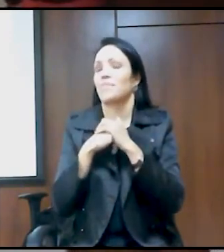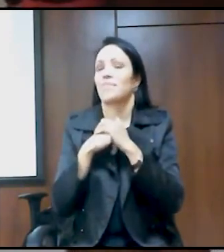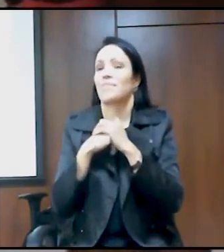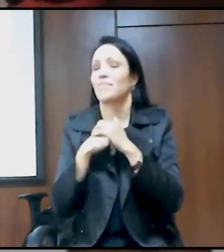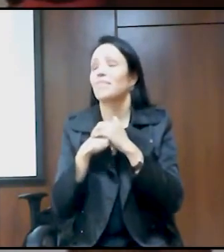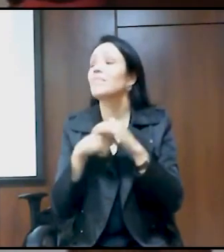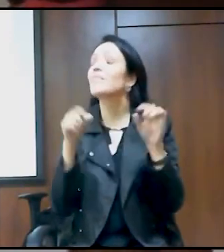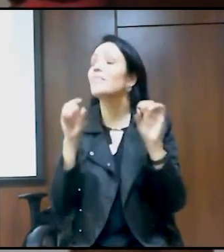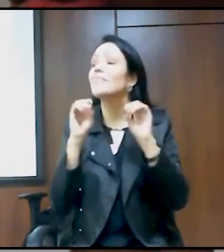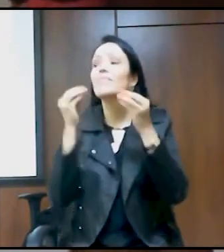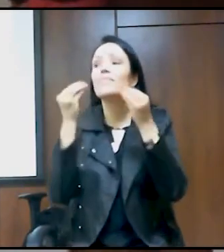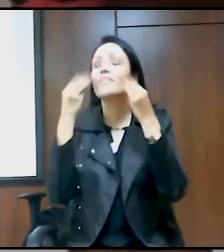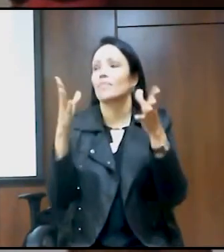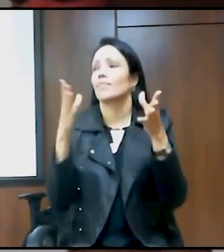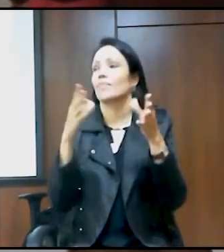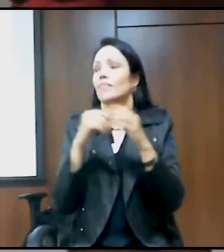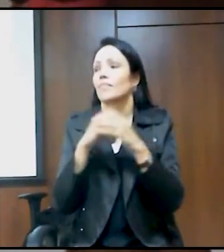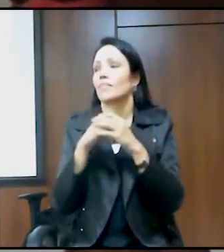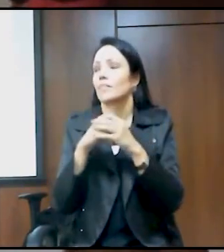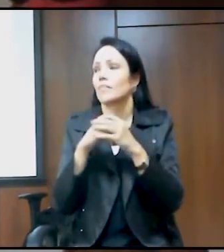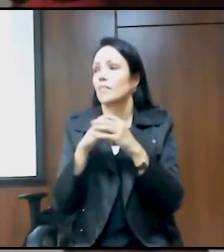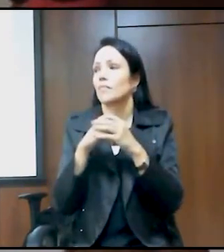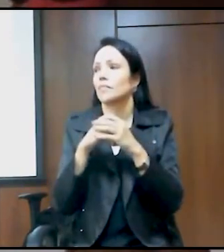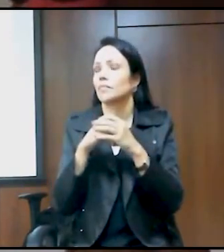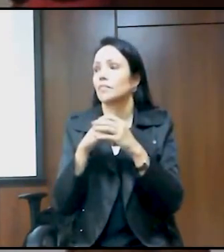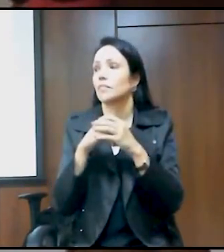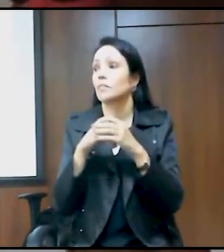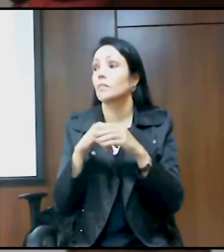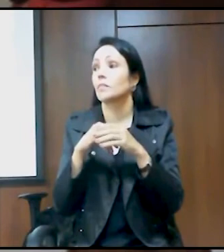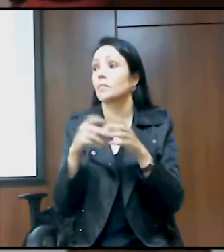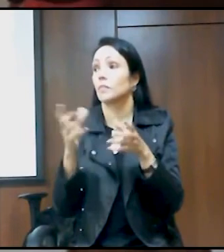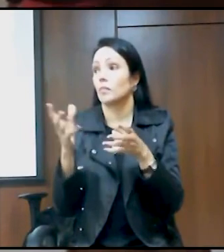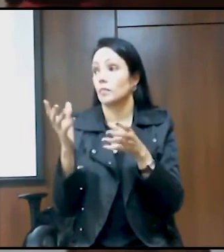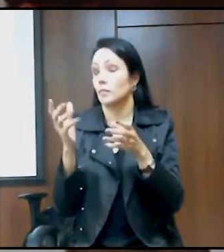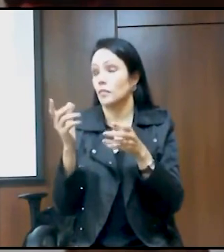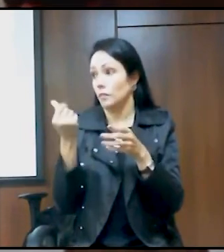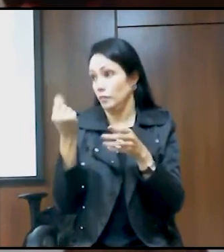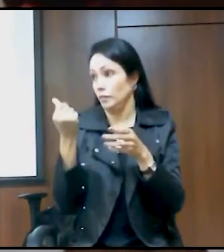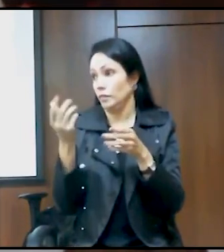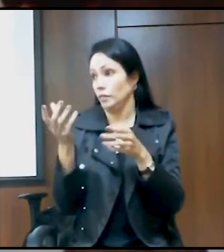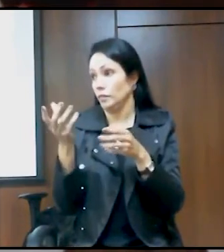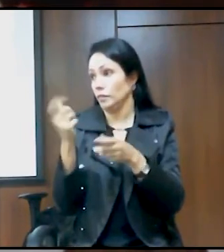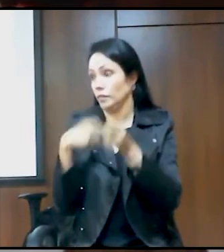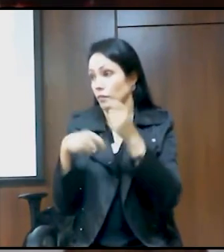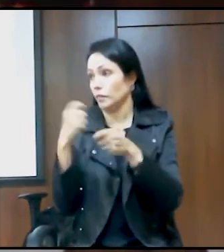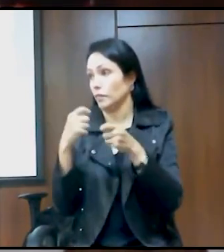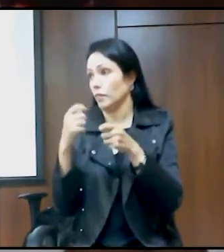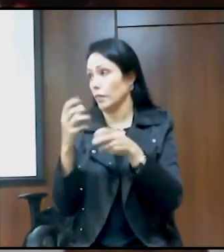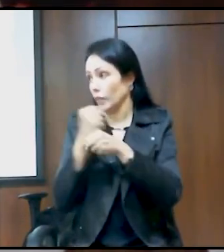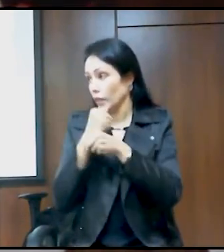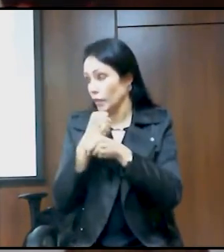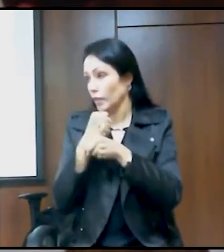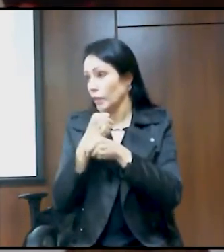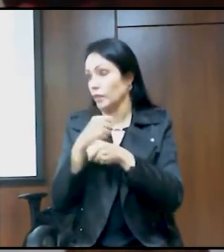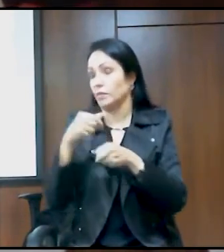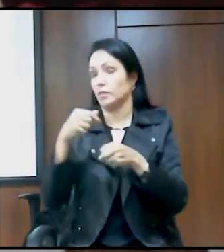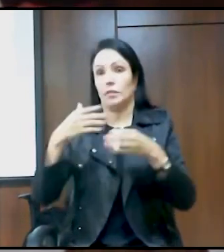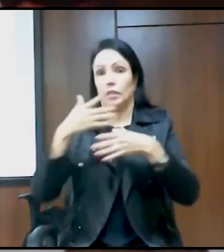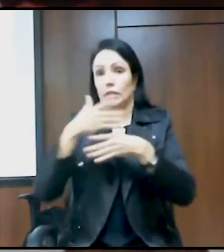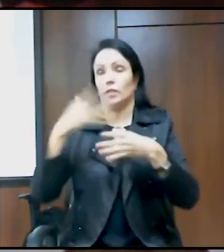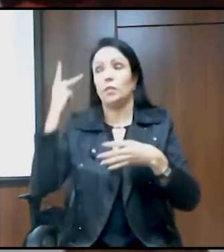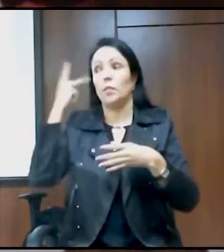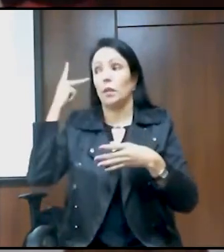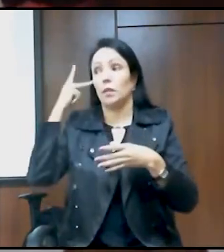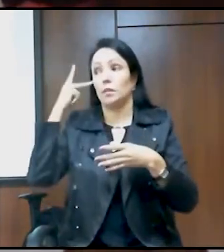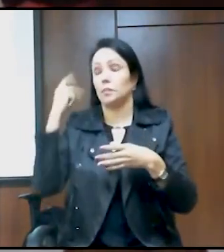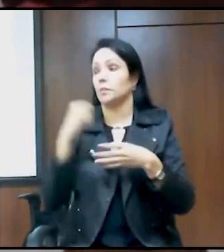E aqui só para mostrar para vocês o orçamento da cidade de São Paulo. Não vou parar nisso daqui, não.